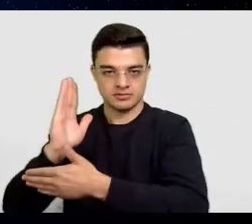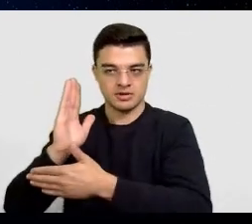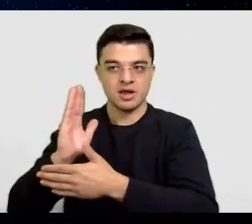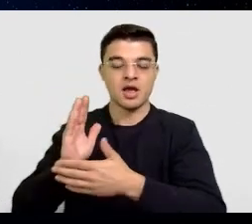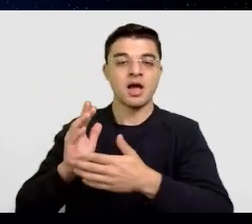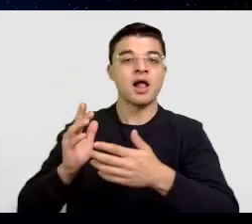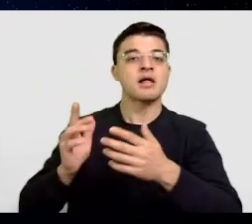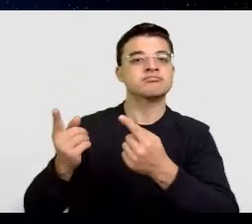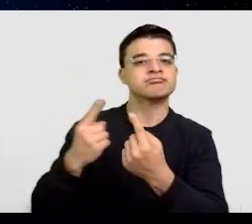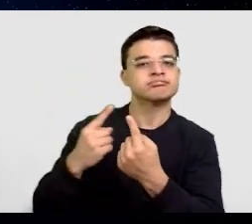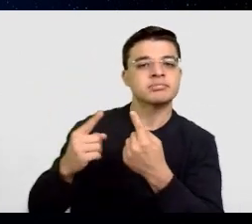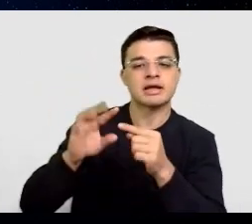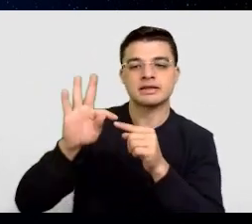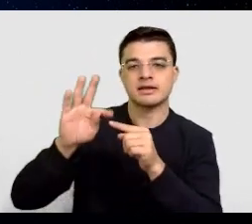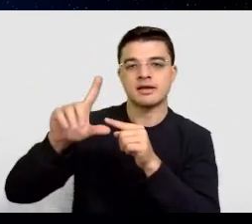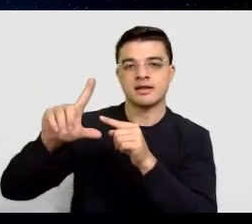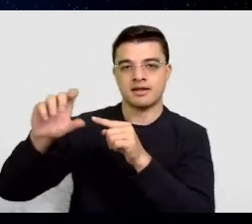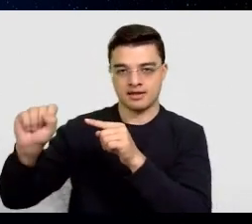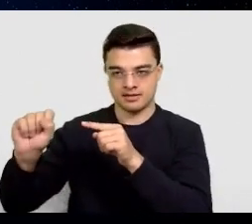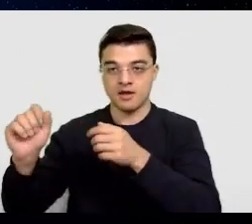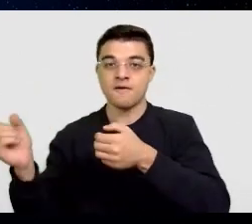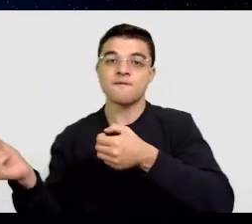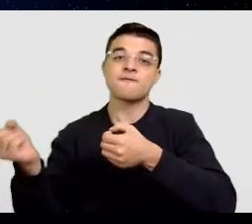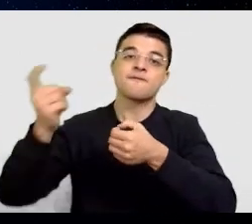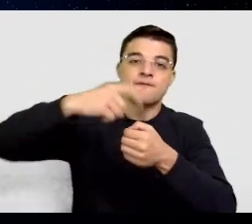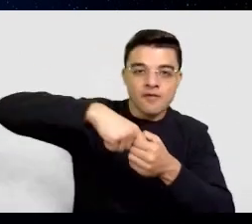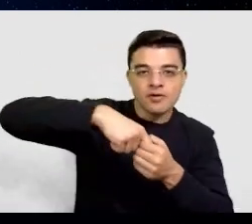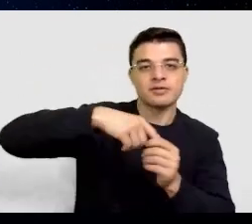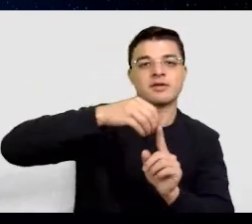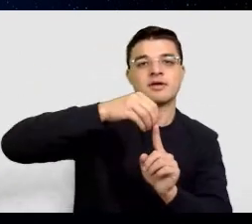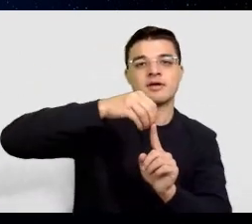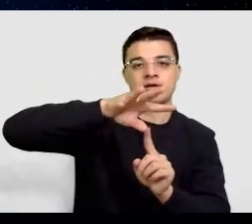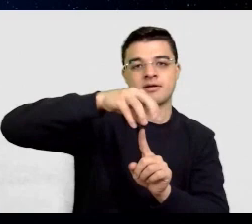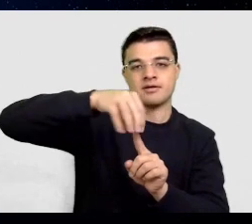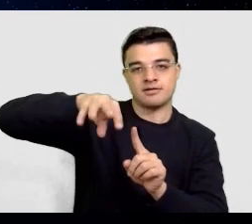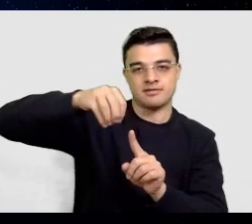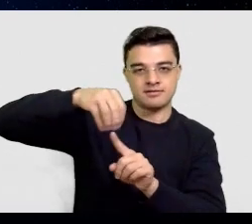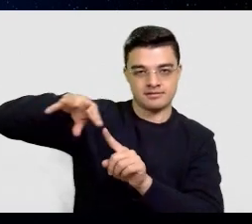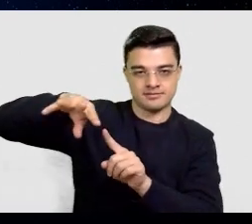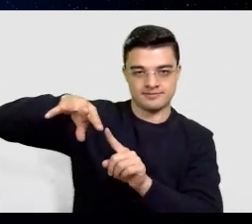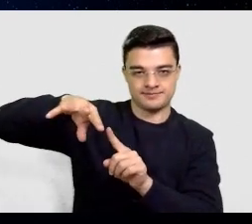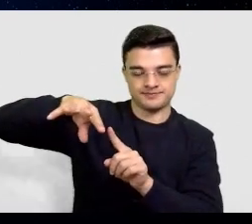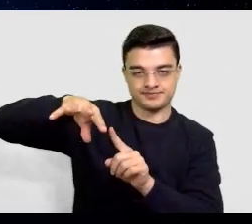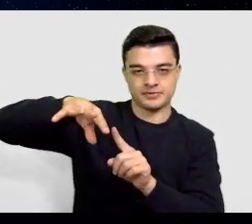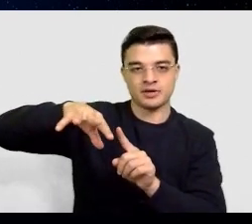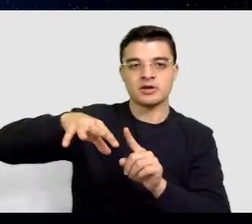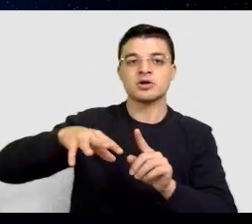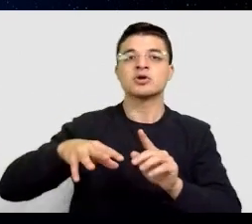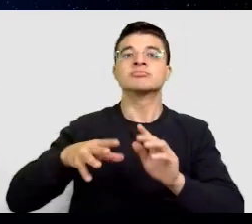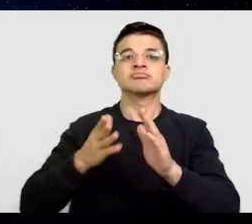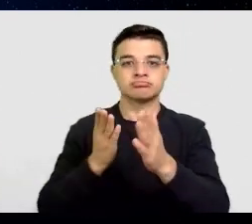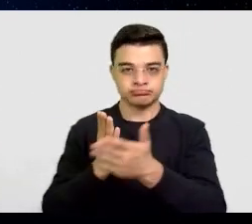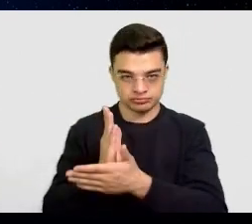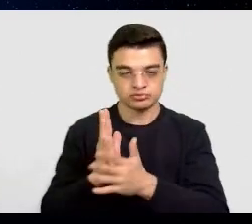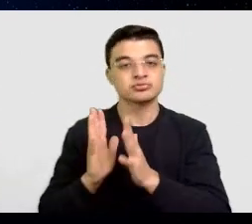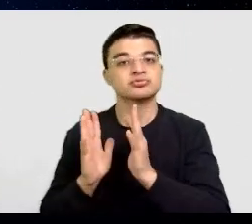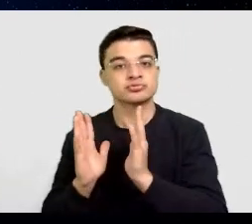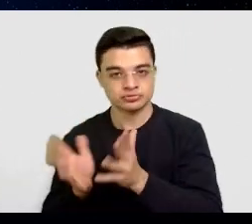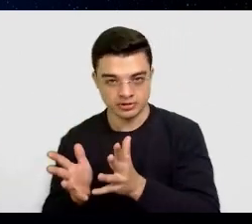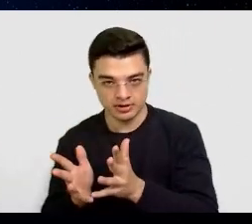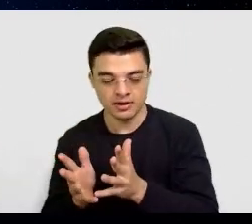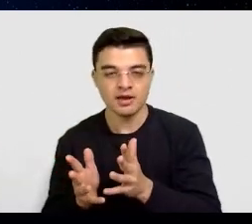antes de interagir com a API. Okay? Então, essa é uma etapa importante. Depois de feita essa validação, ele interage com a